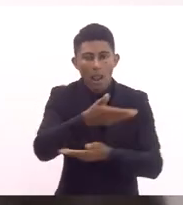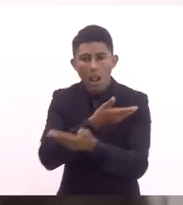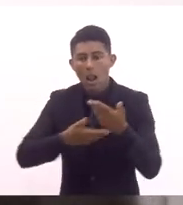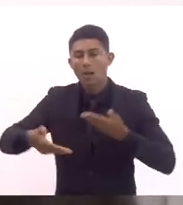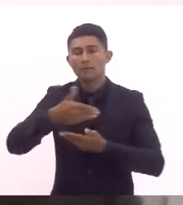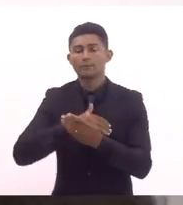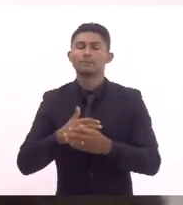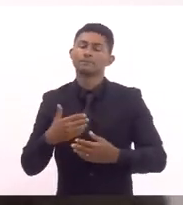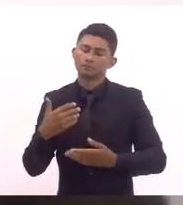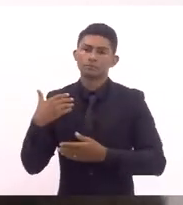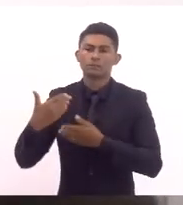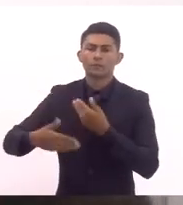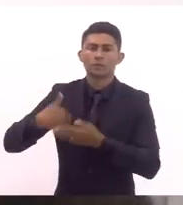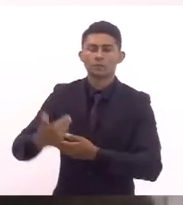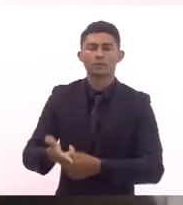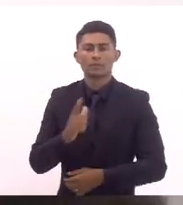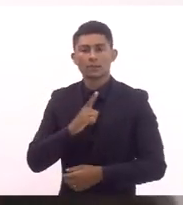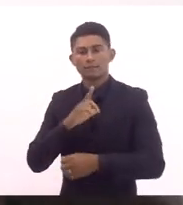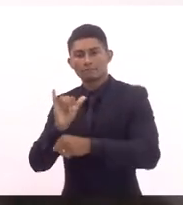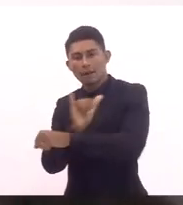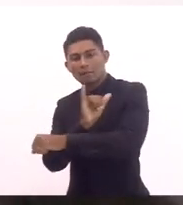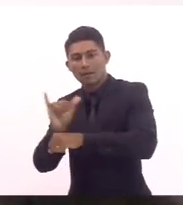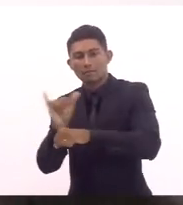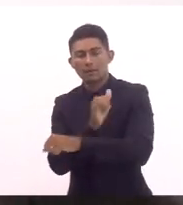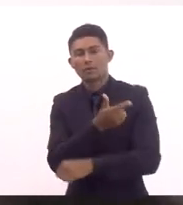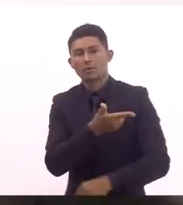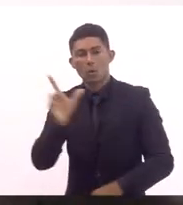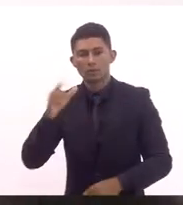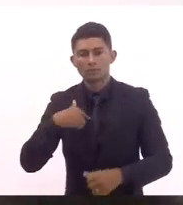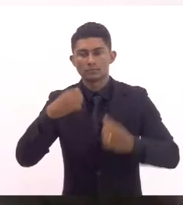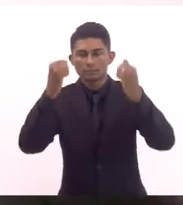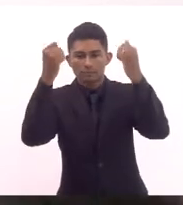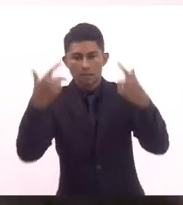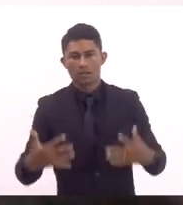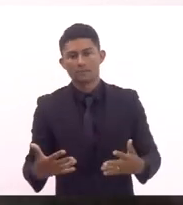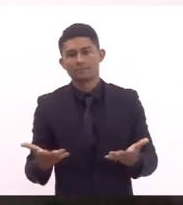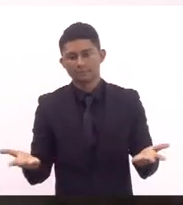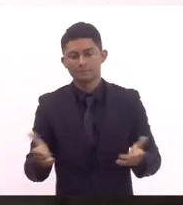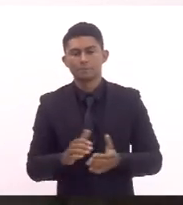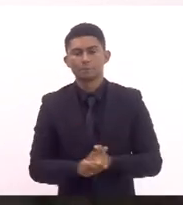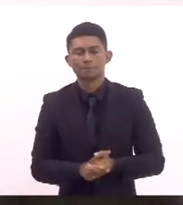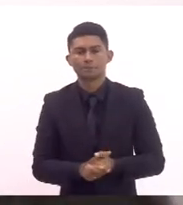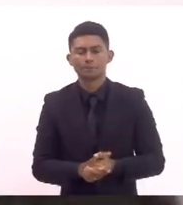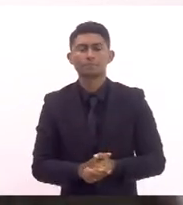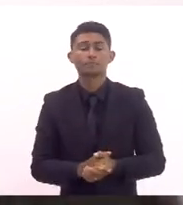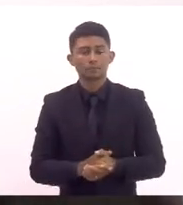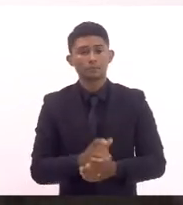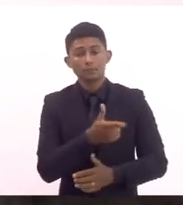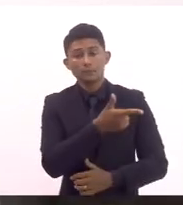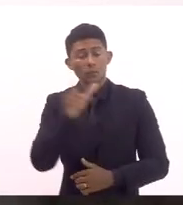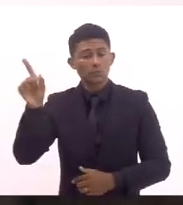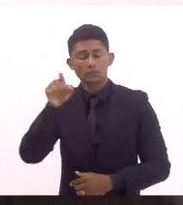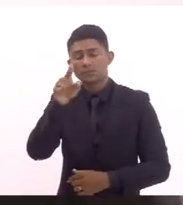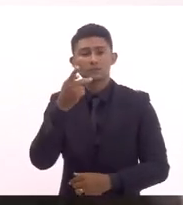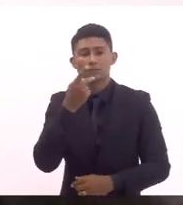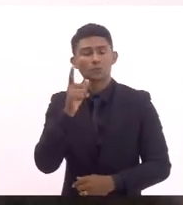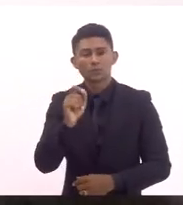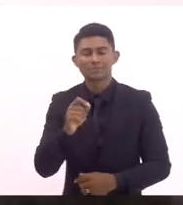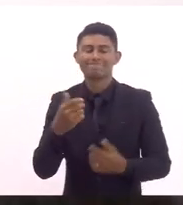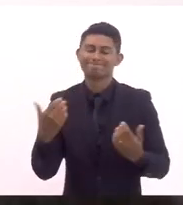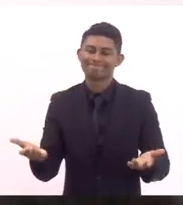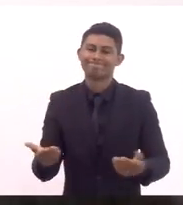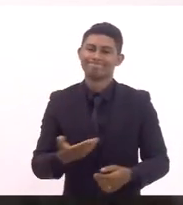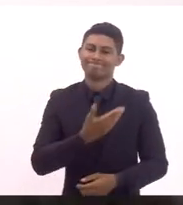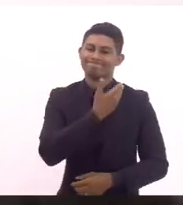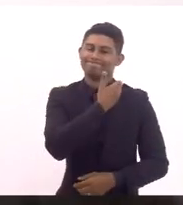gente veio fazendo outras estratégias que eu também vou falar um pouquinho para vocês outra questão também que vocês falaram foi o desgoverno